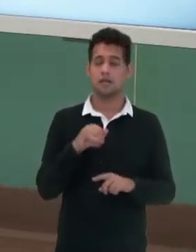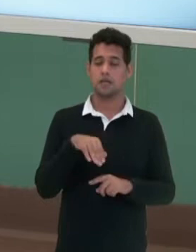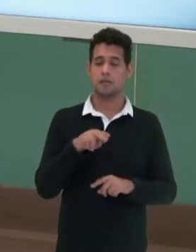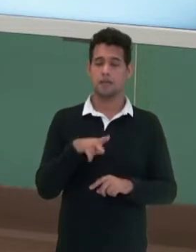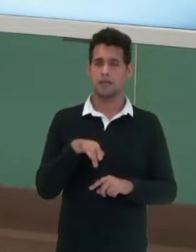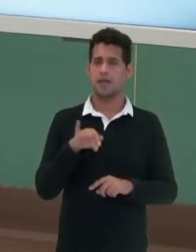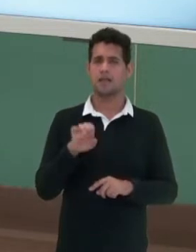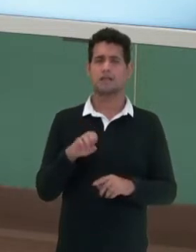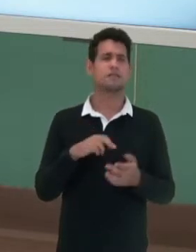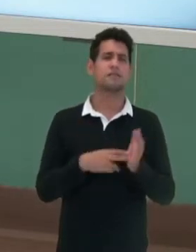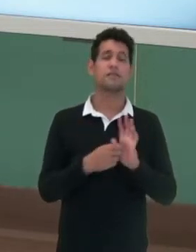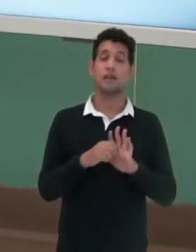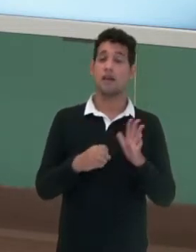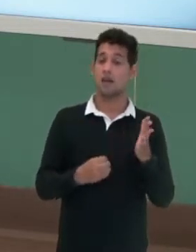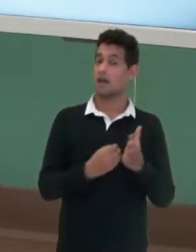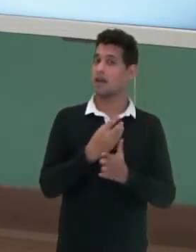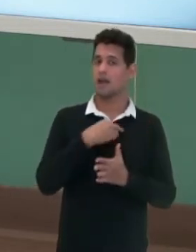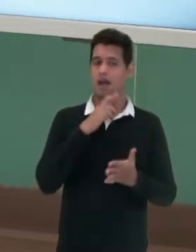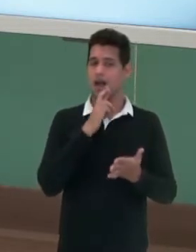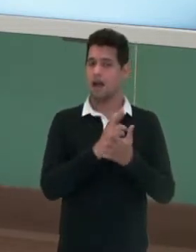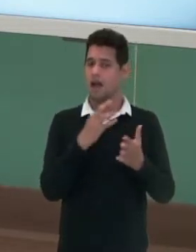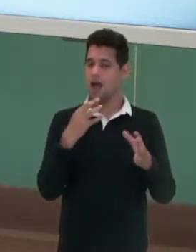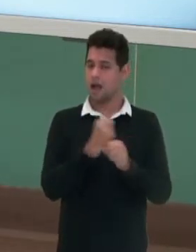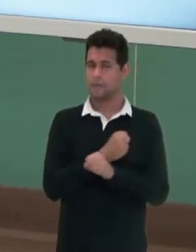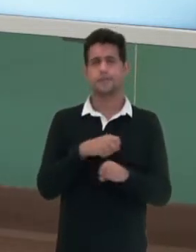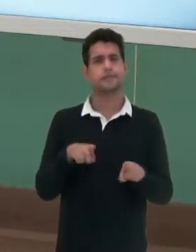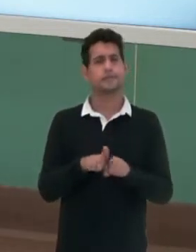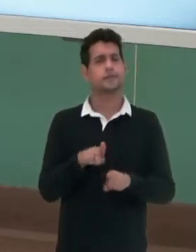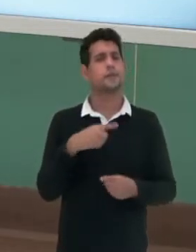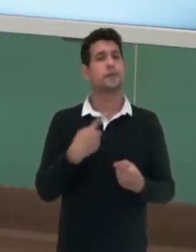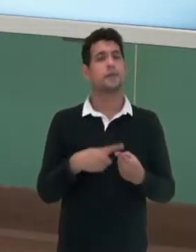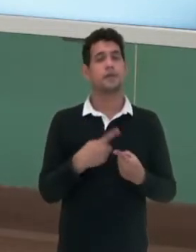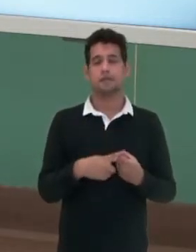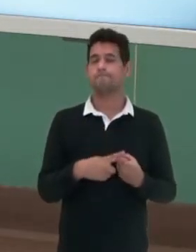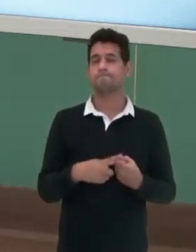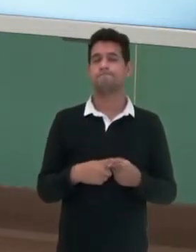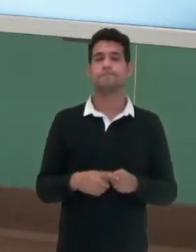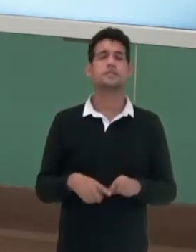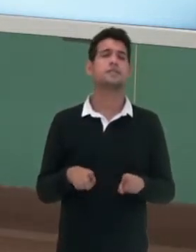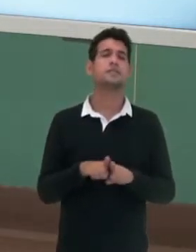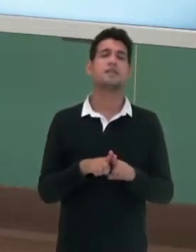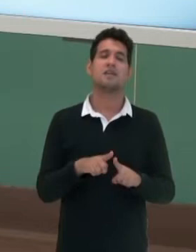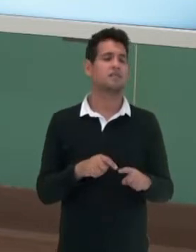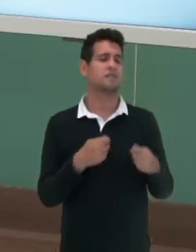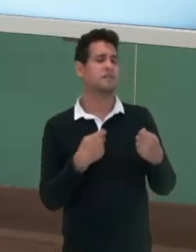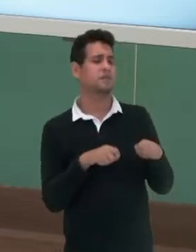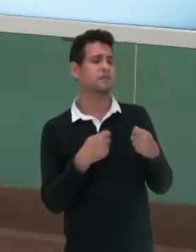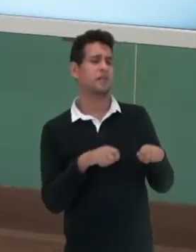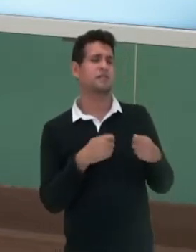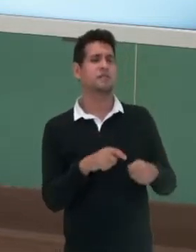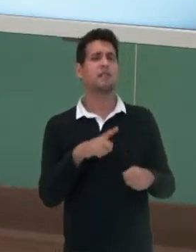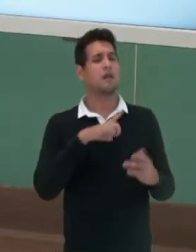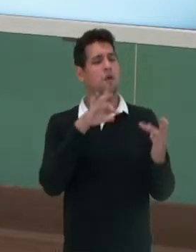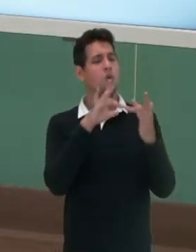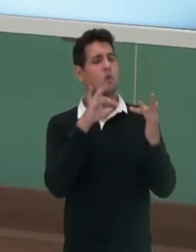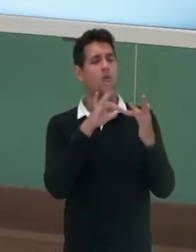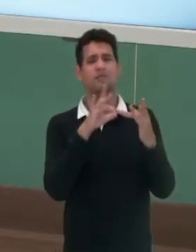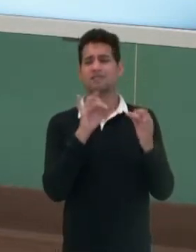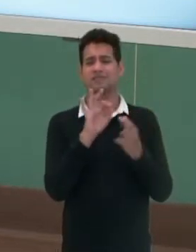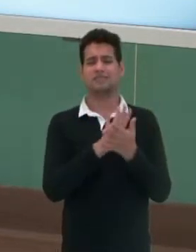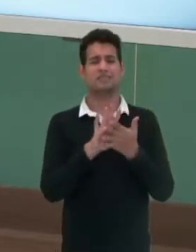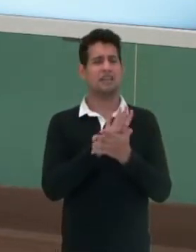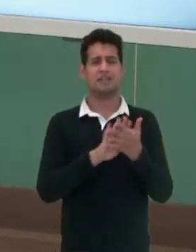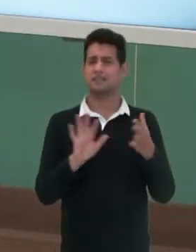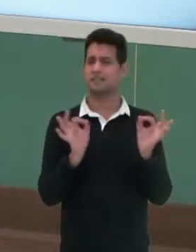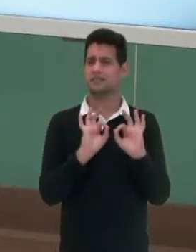inata. Ela vai gerar uma resposta rápida, né, devido a um estímulo, e ela não precisa que você tenha contato nenhuma vez com